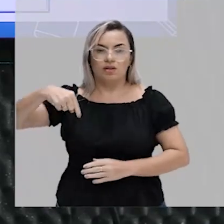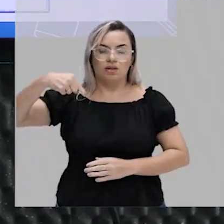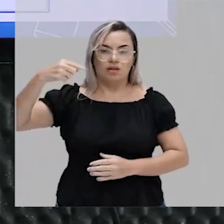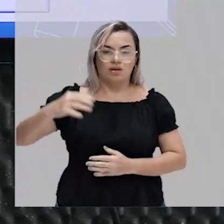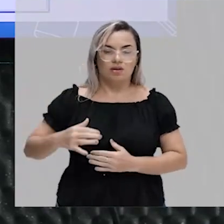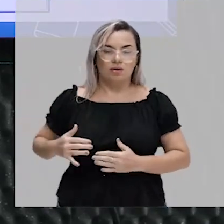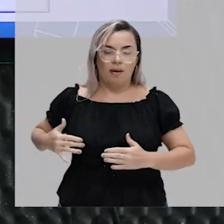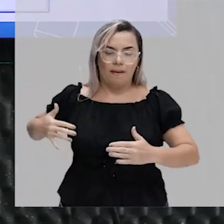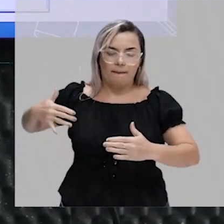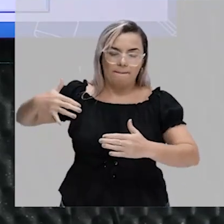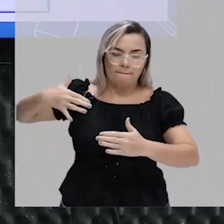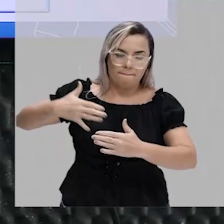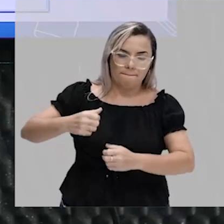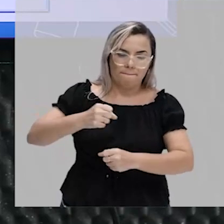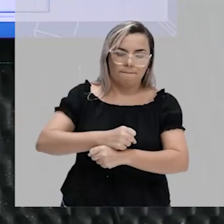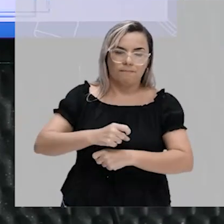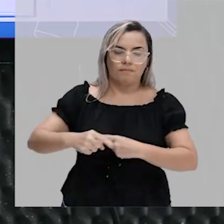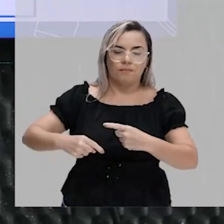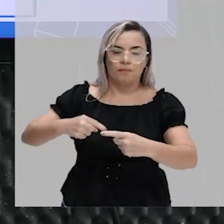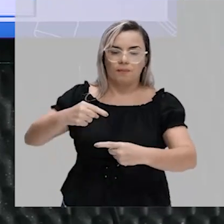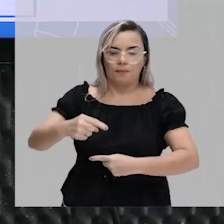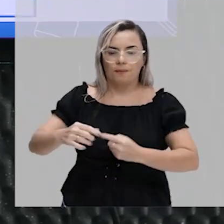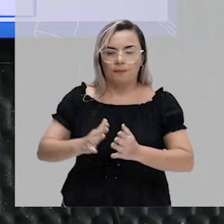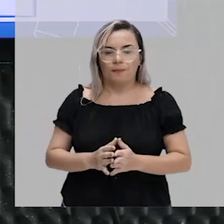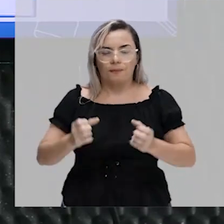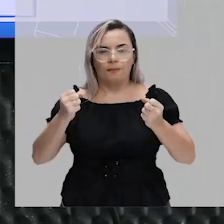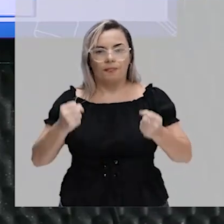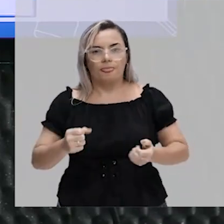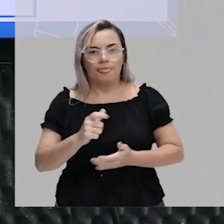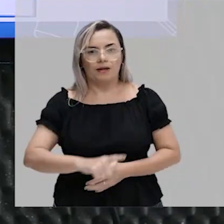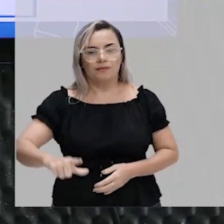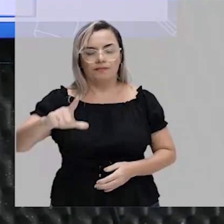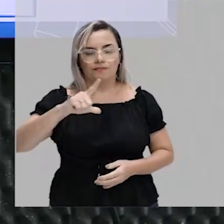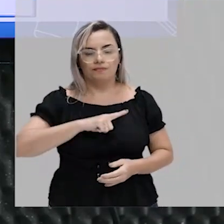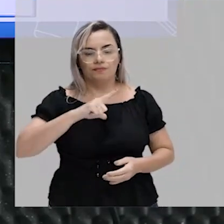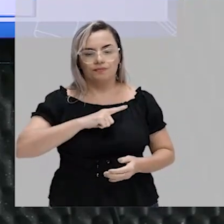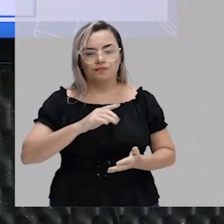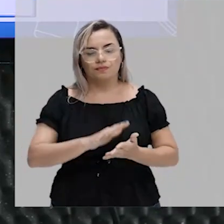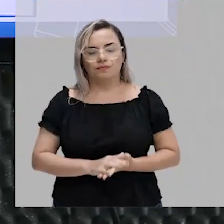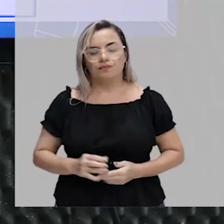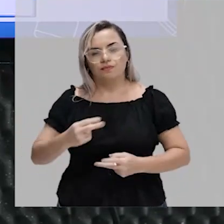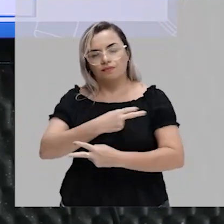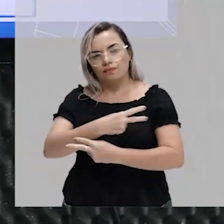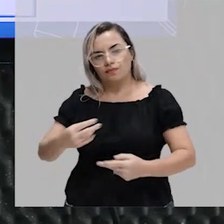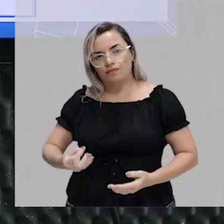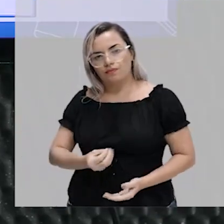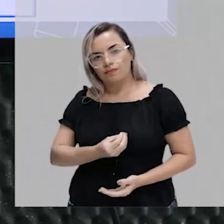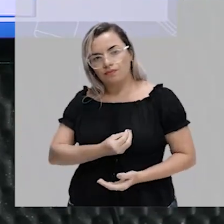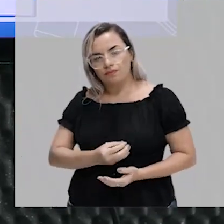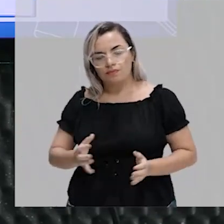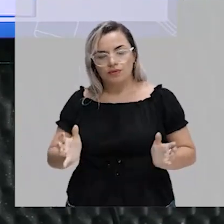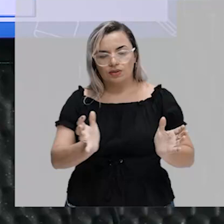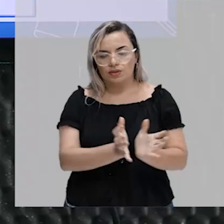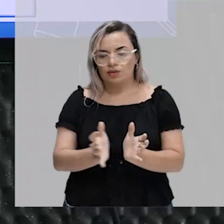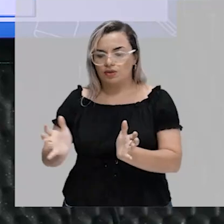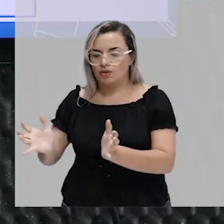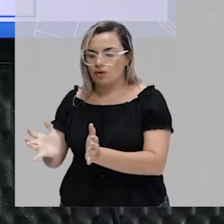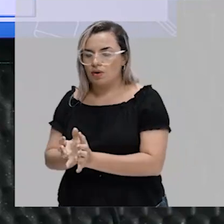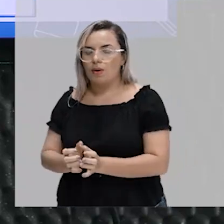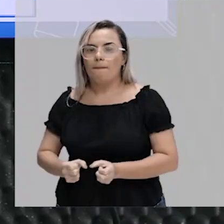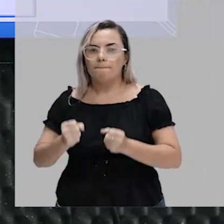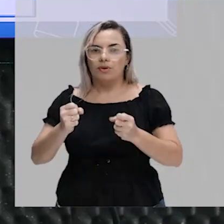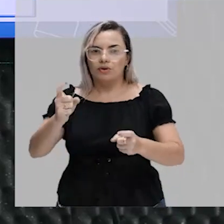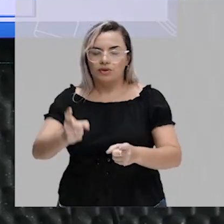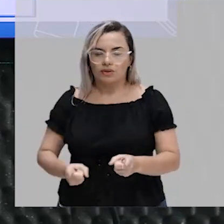anos, milhares de gerações, eu posso ter, por exemplo, uma situação em que indivíduos desses dois grupos voltem a se encontrar.